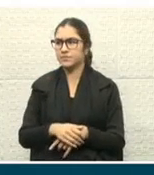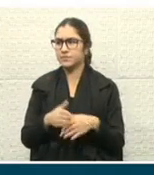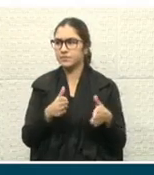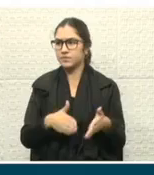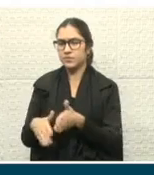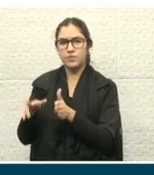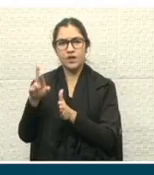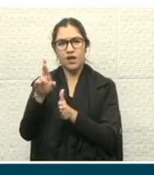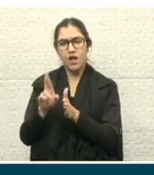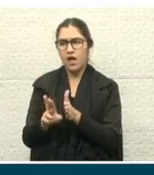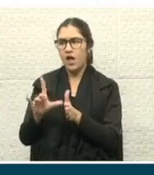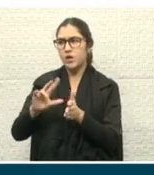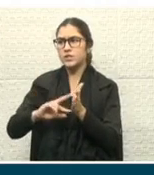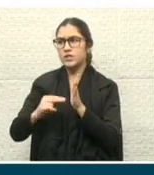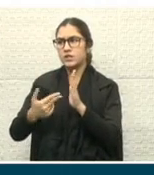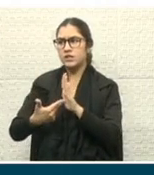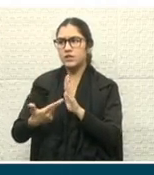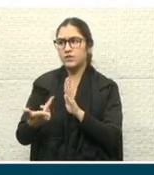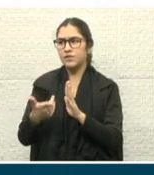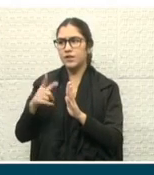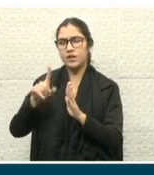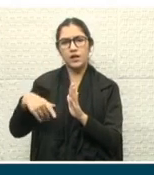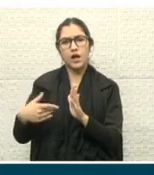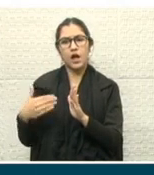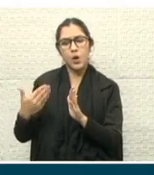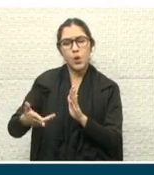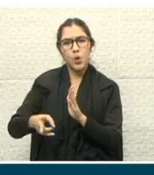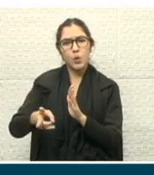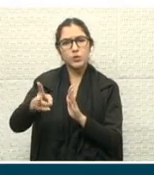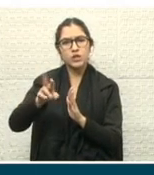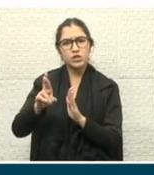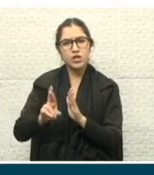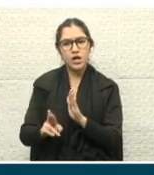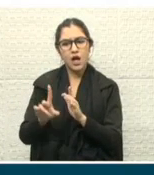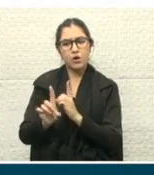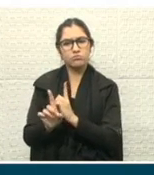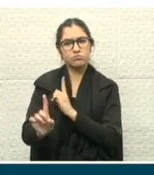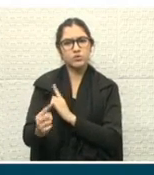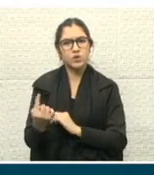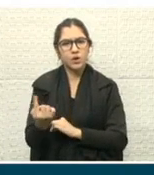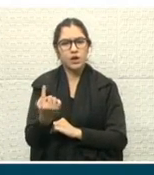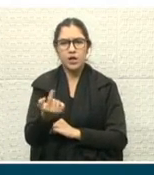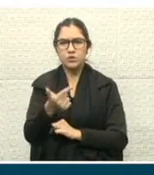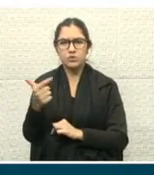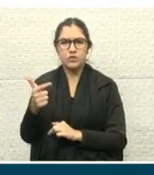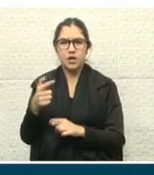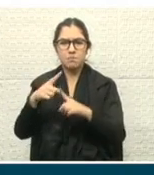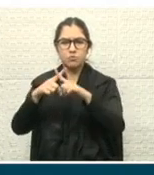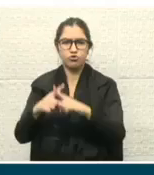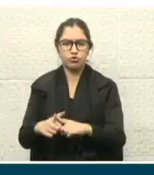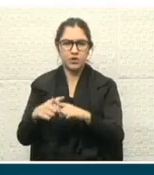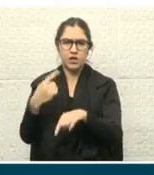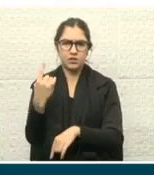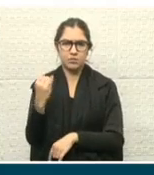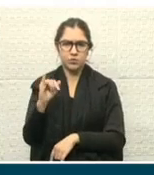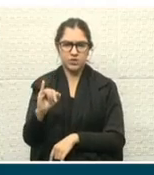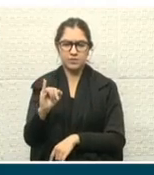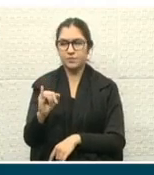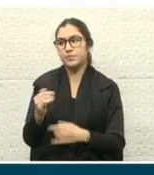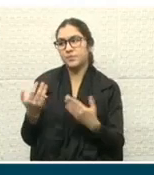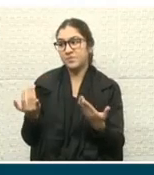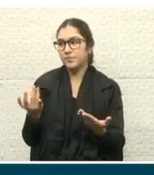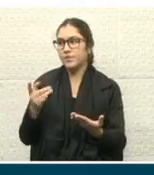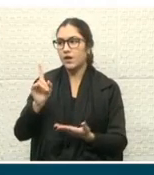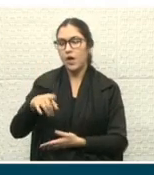parte real corresponde àquela constante real isolada, que não está sendo multiplicada por i, que nesse